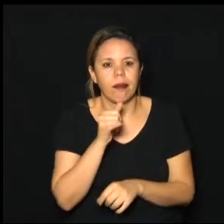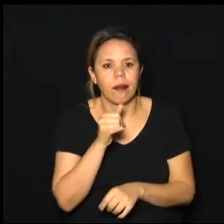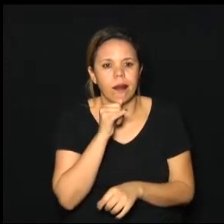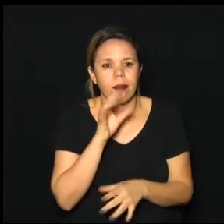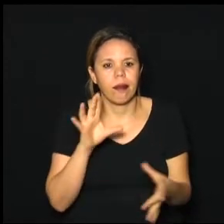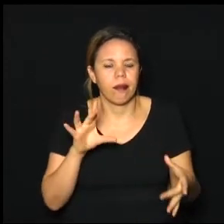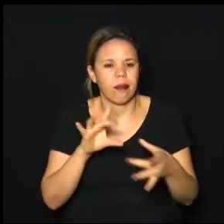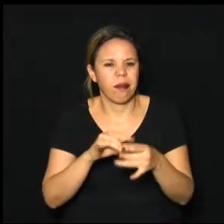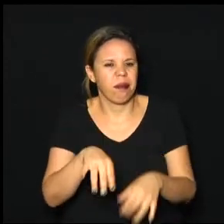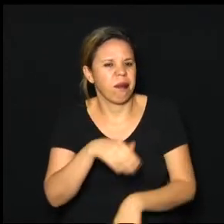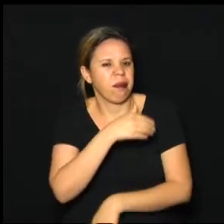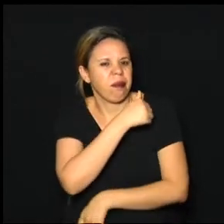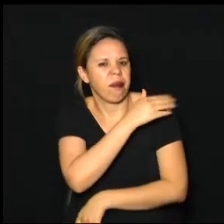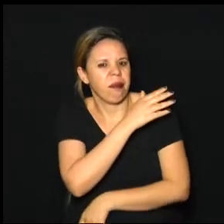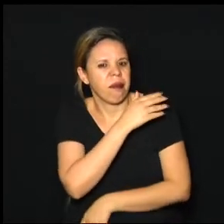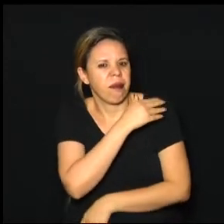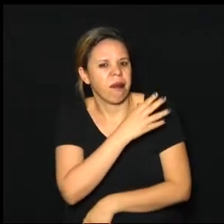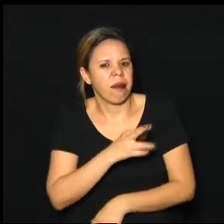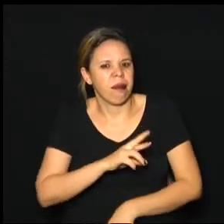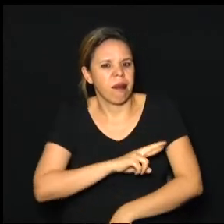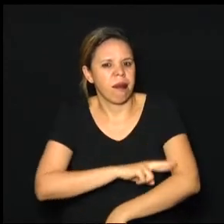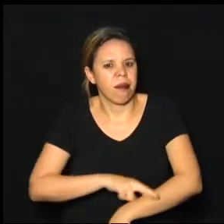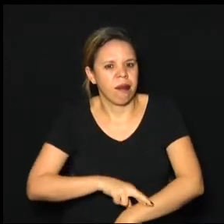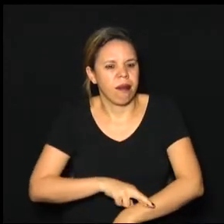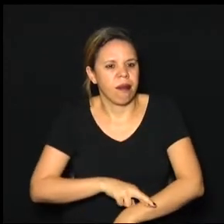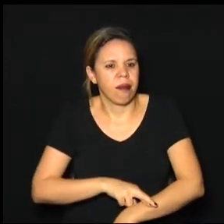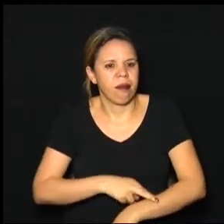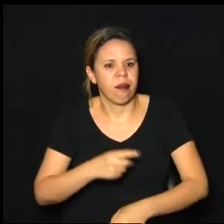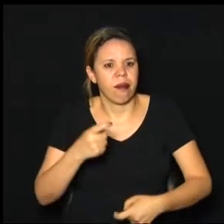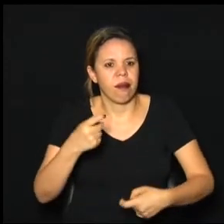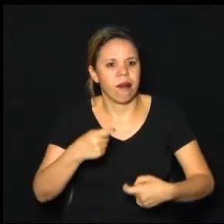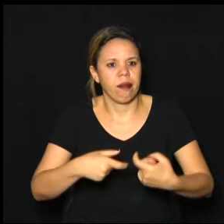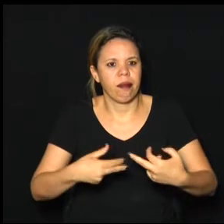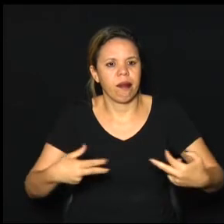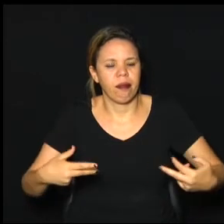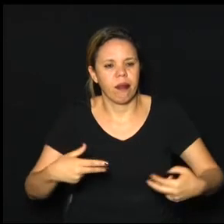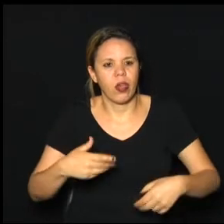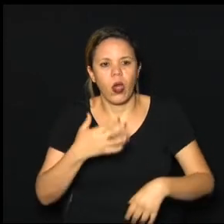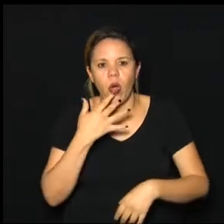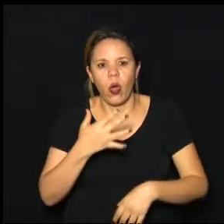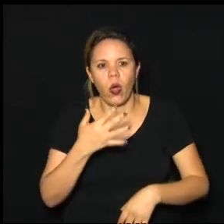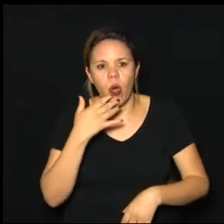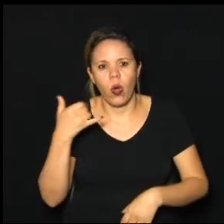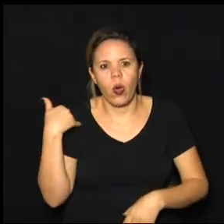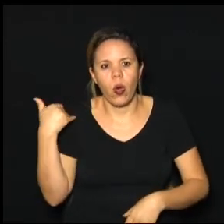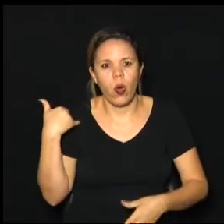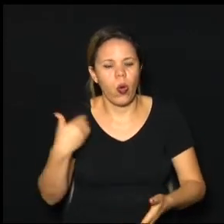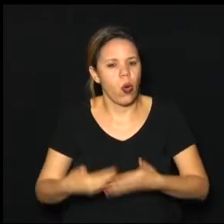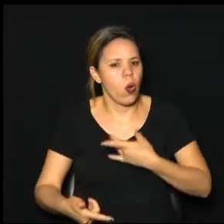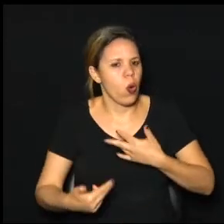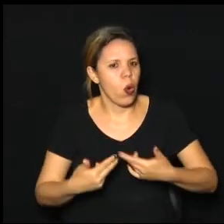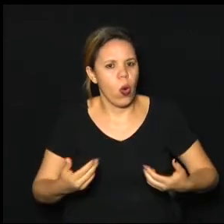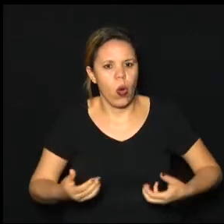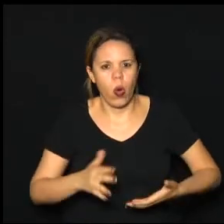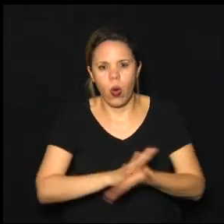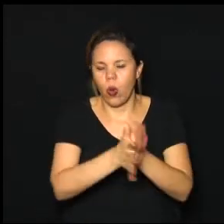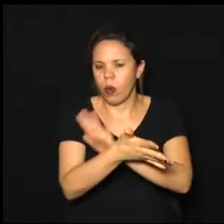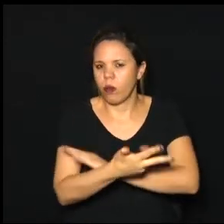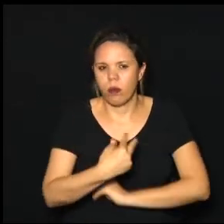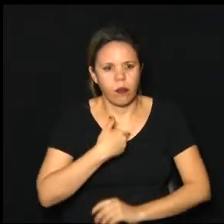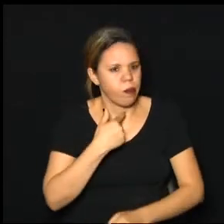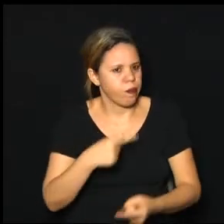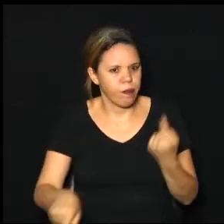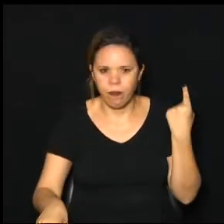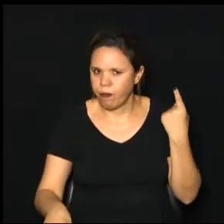veicule preconceito de origem, raça, sexo, cor, idade e quaisquer outras formas de